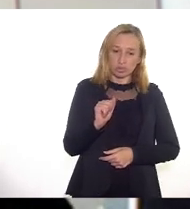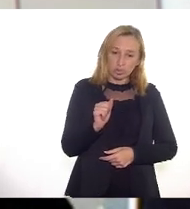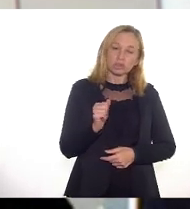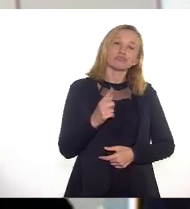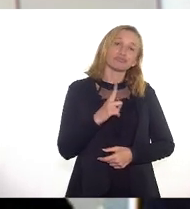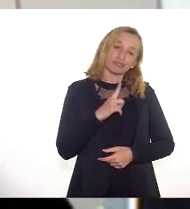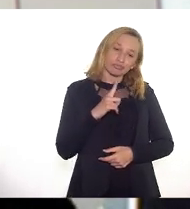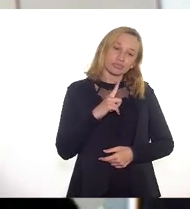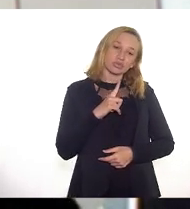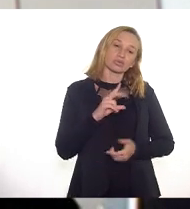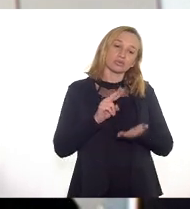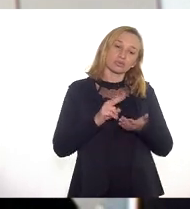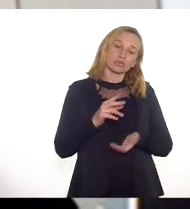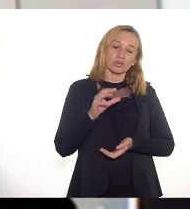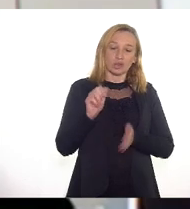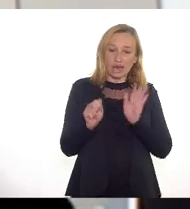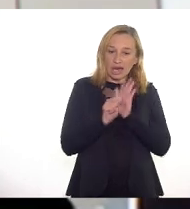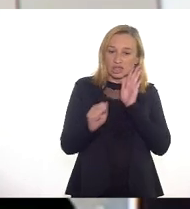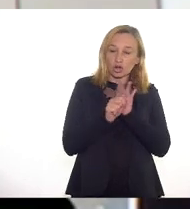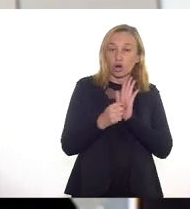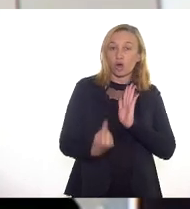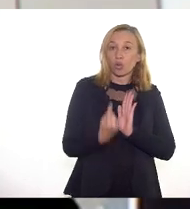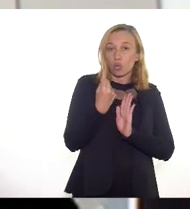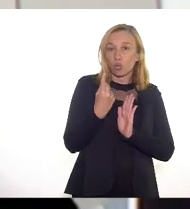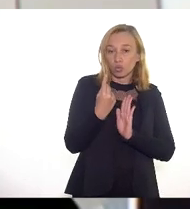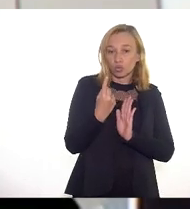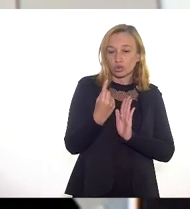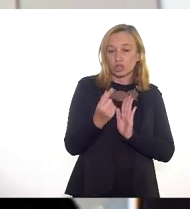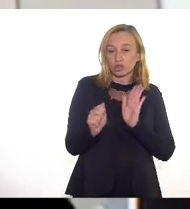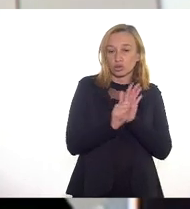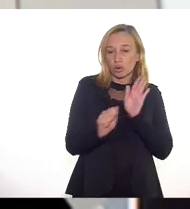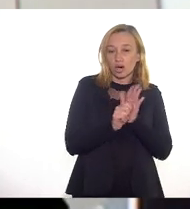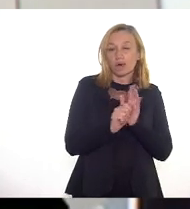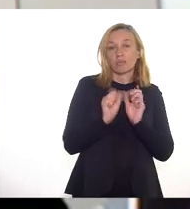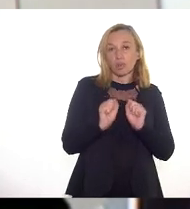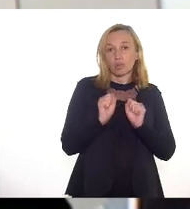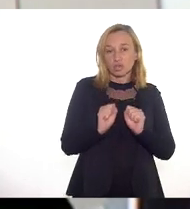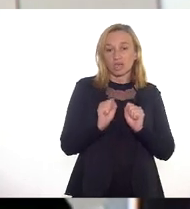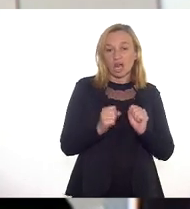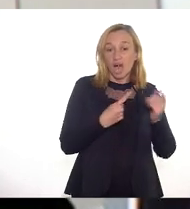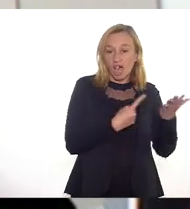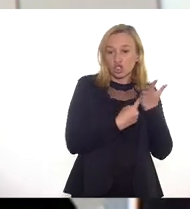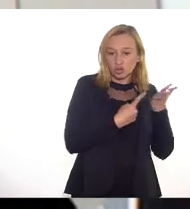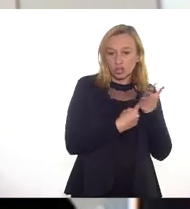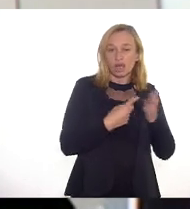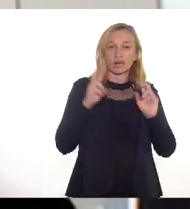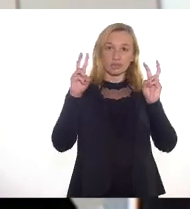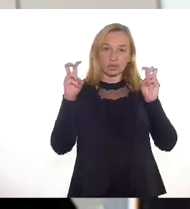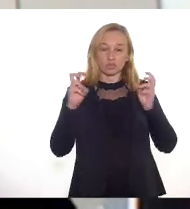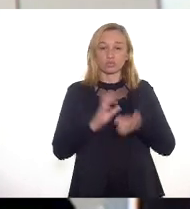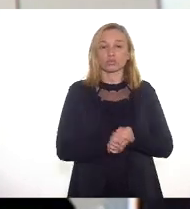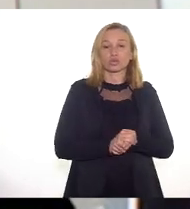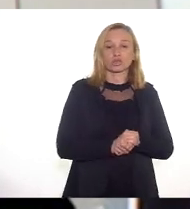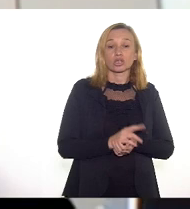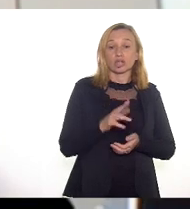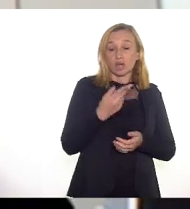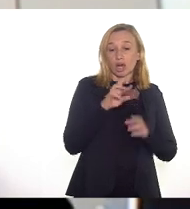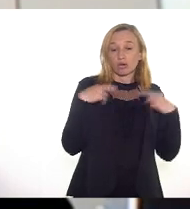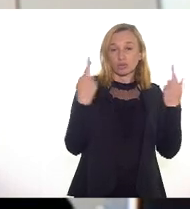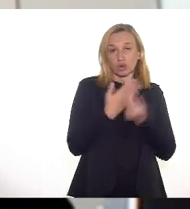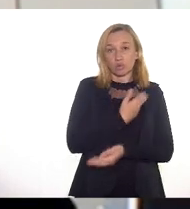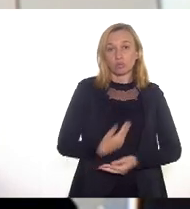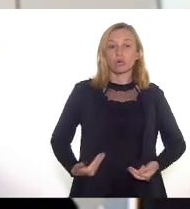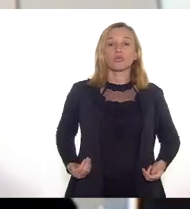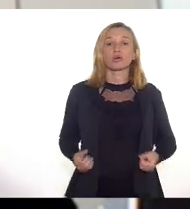tem no canabidiol um único caminho para enfrentar essas situações. Né? Em audiência pública que a gente